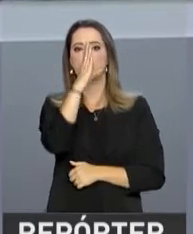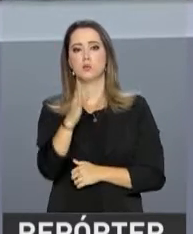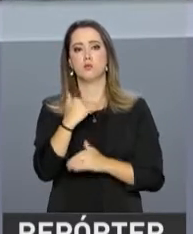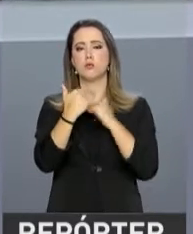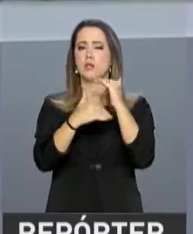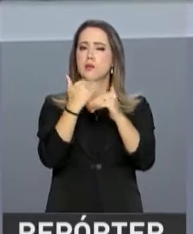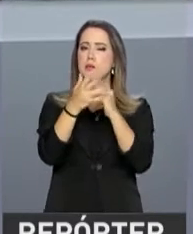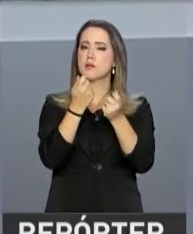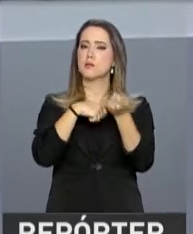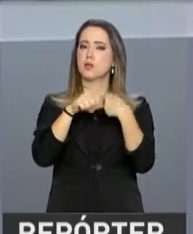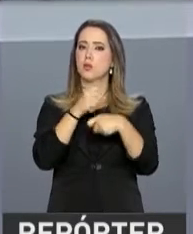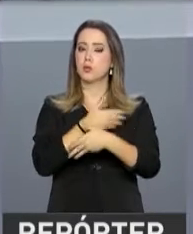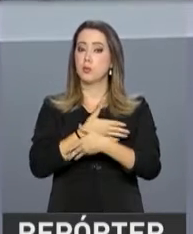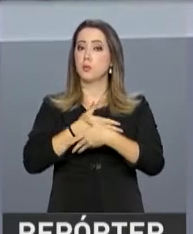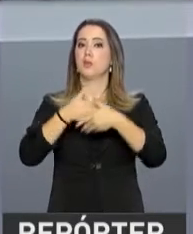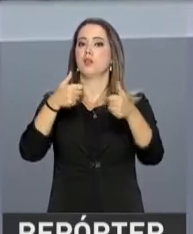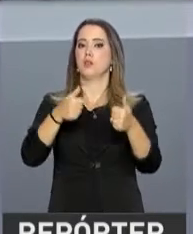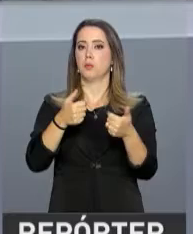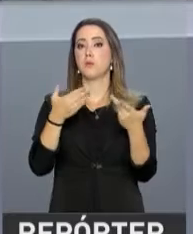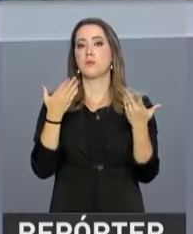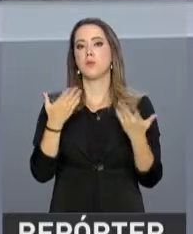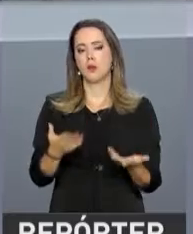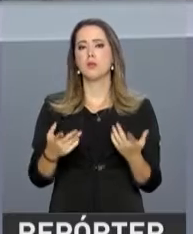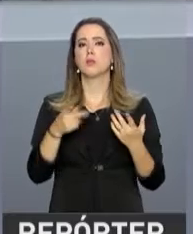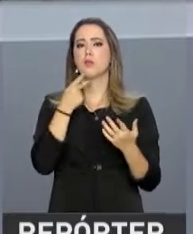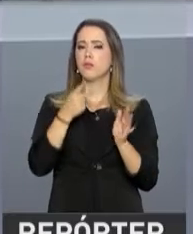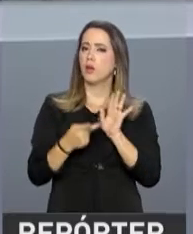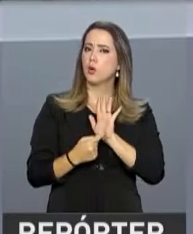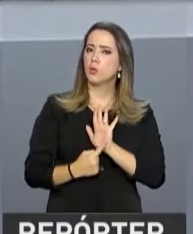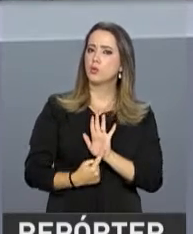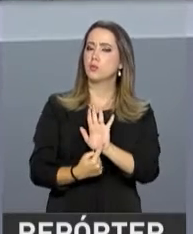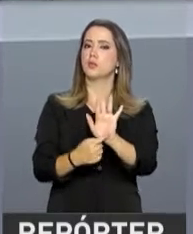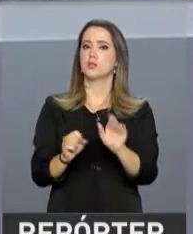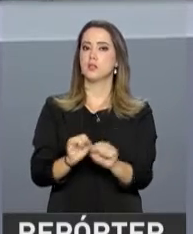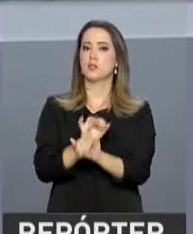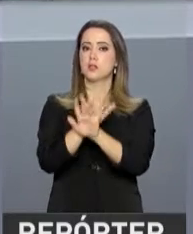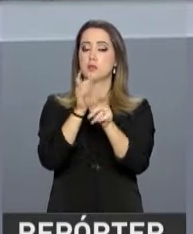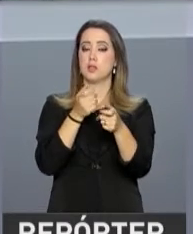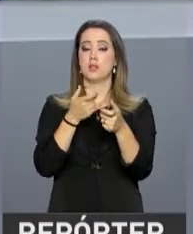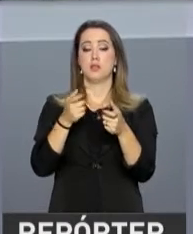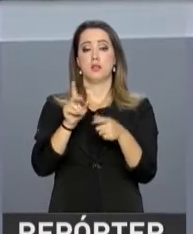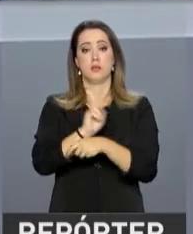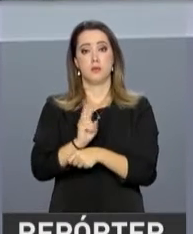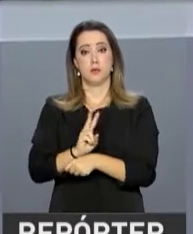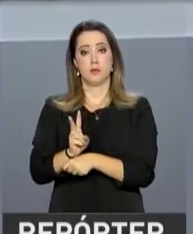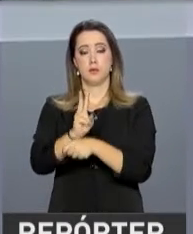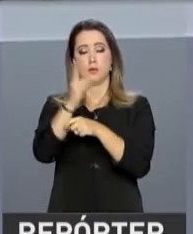econômico do país ele também garantiu a transparência das investigações brasileiras